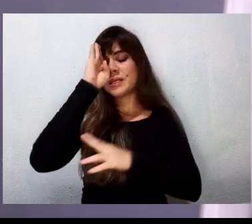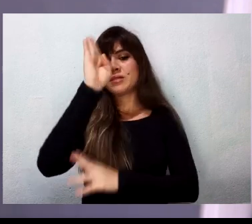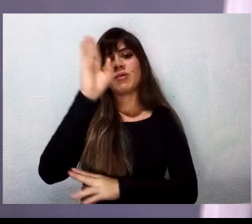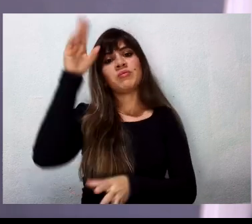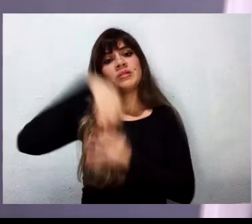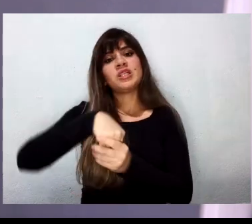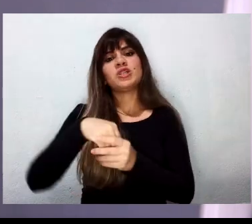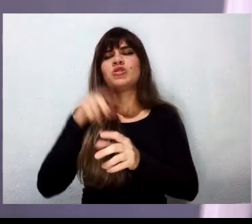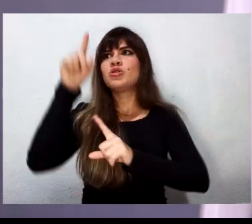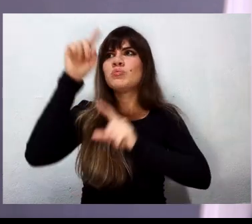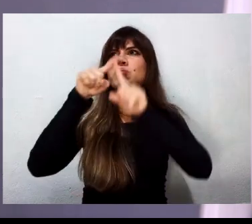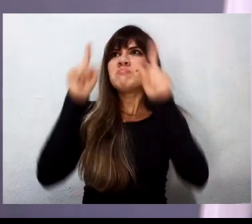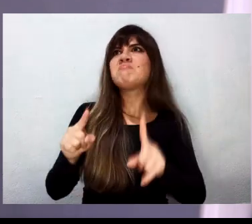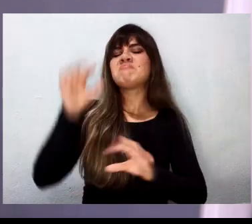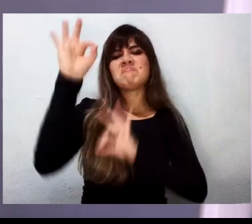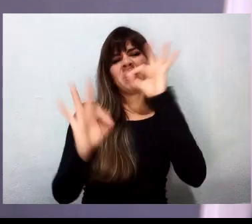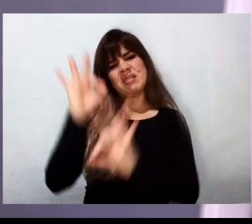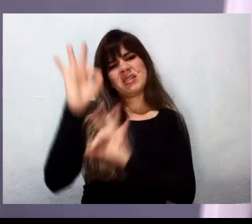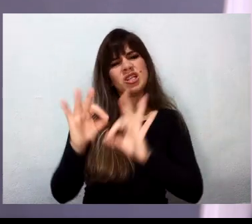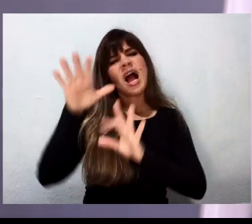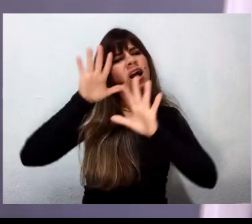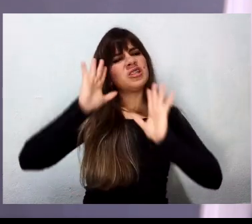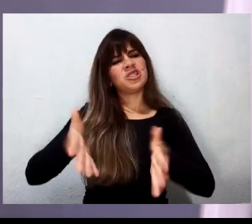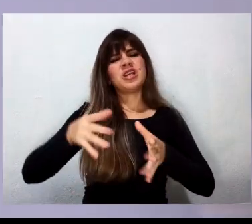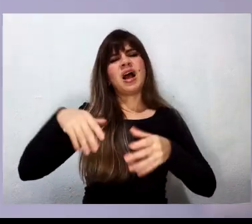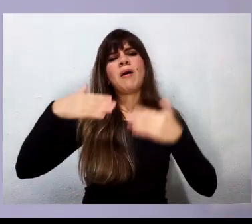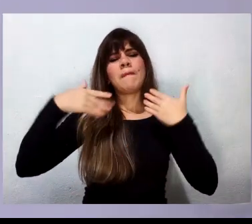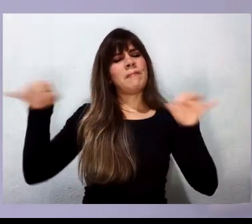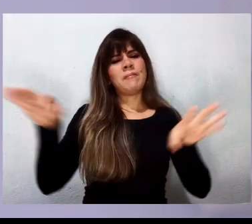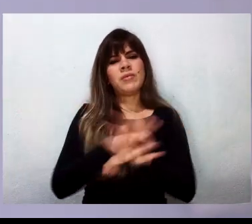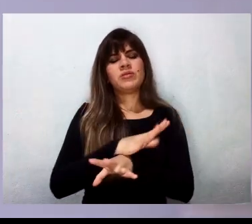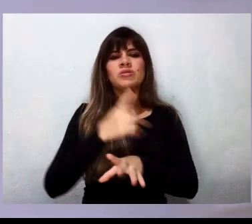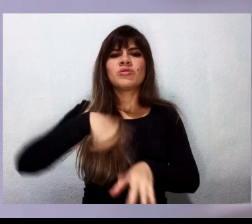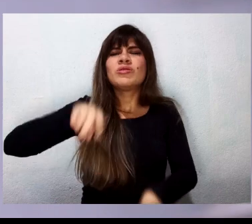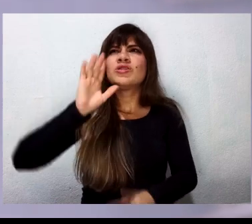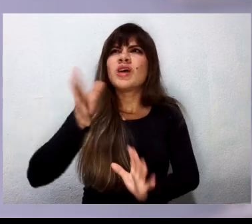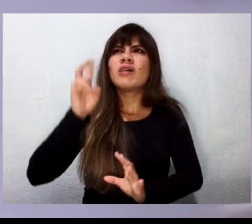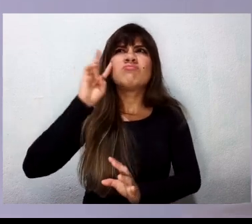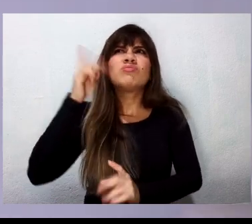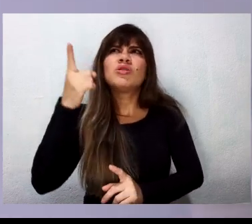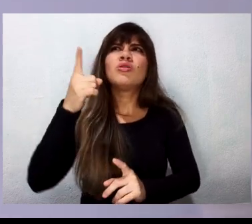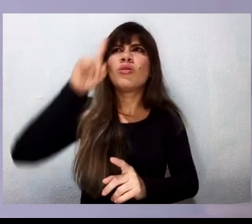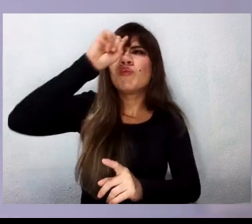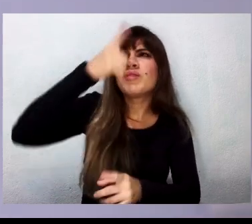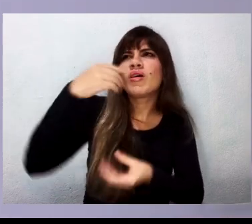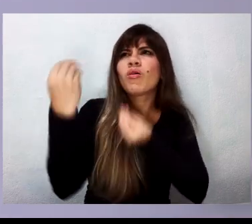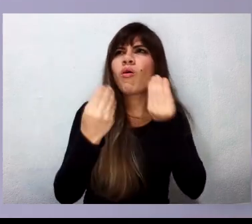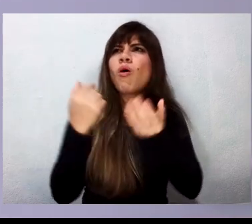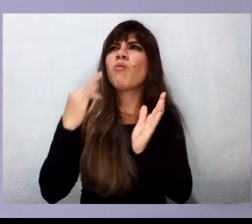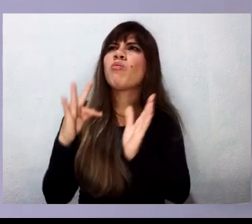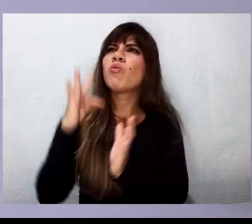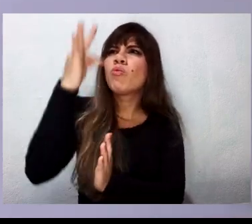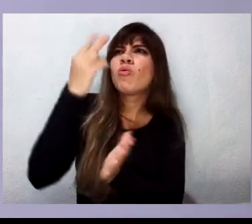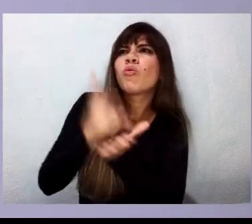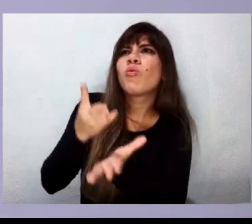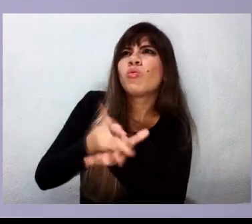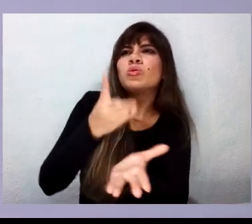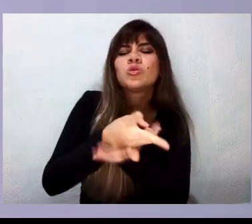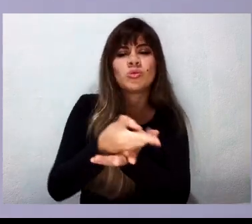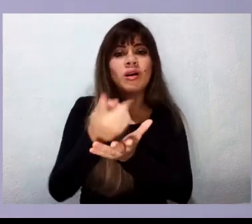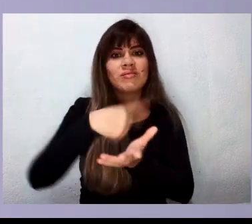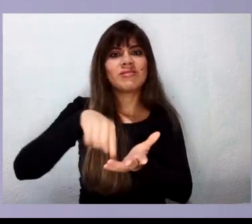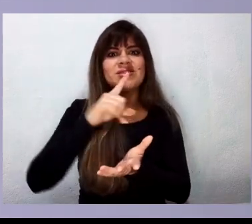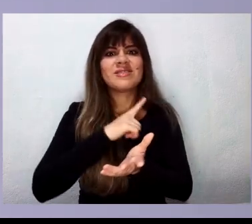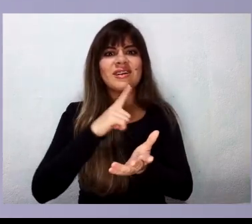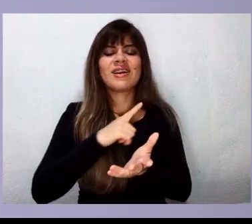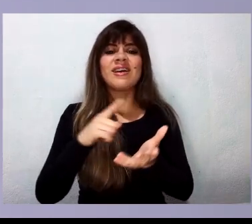de planejar as coisas. Então, a gente já tem uma ideia aí de continuar, né, nessa perspectiva de futuro. A gente tem